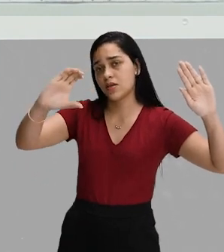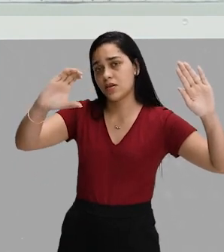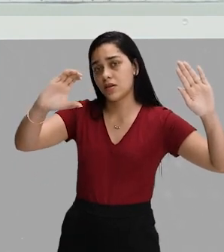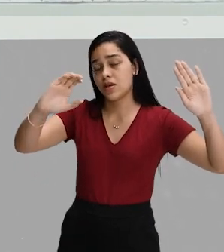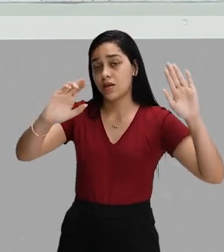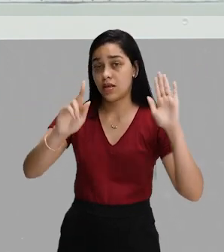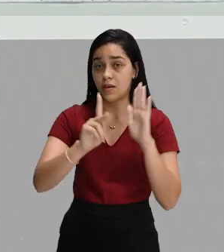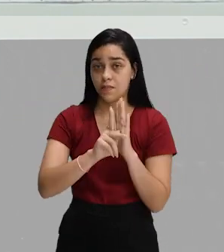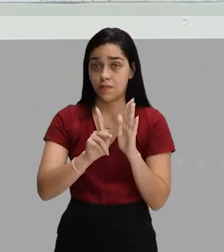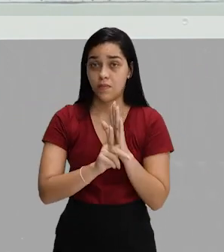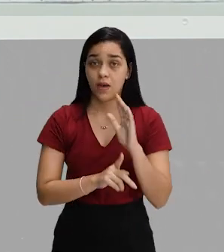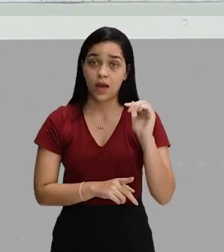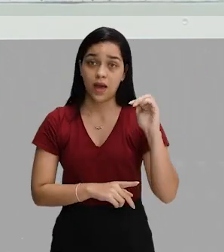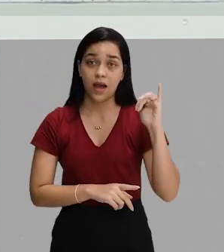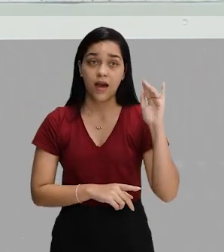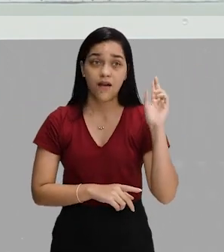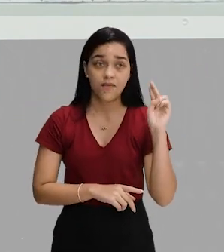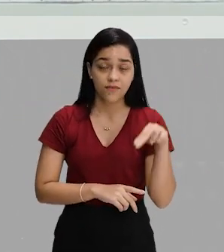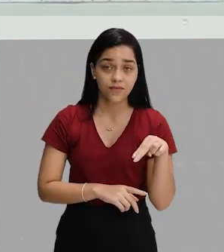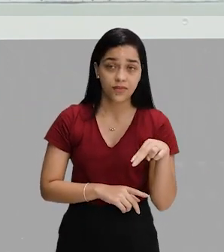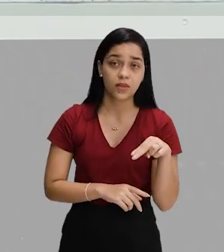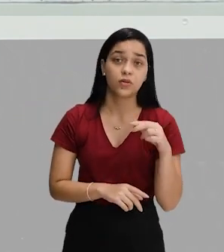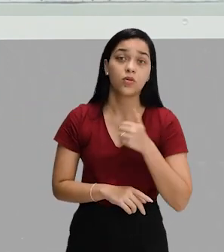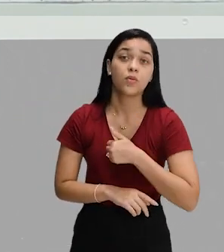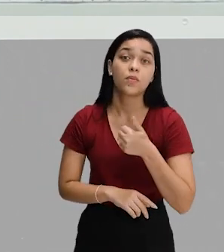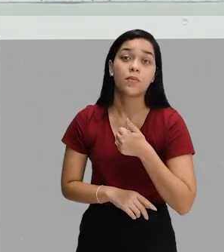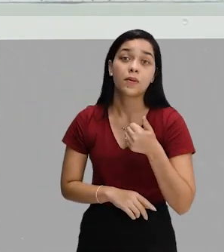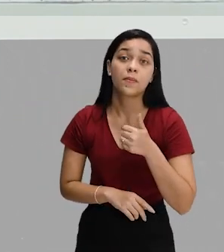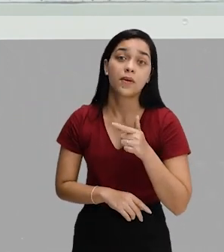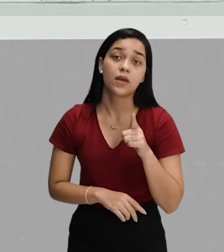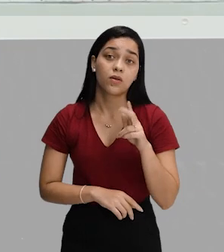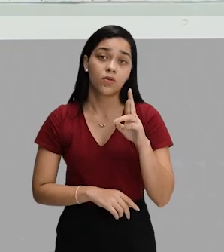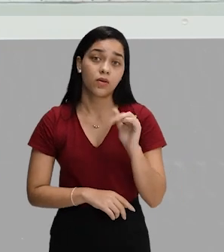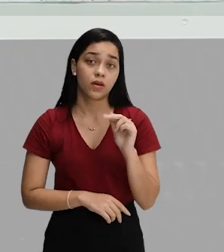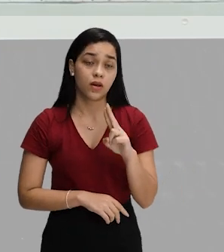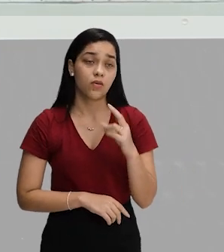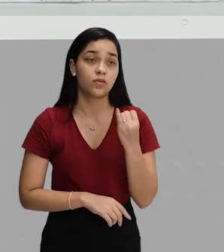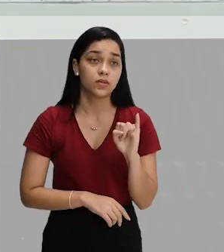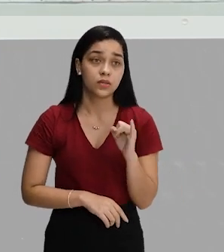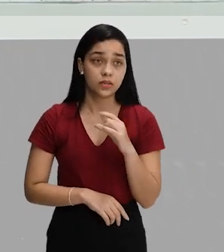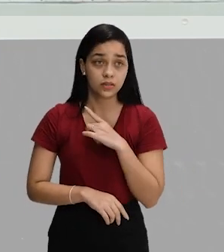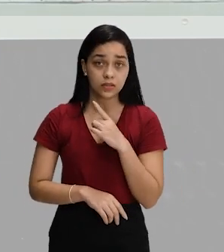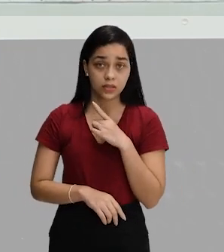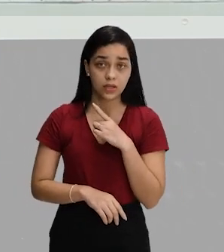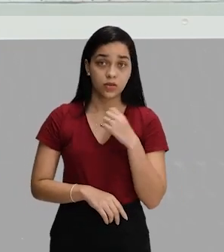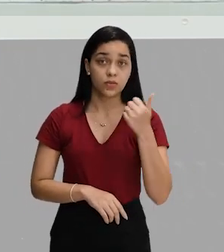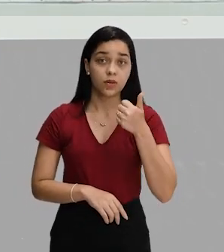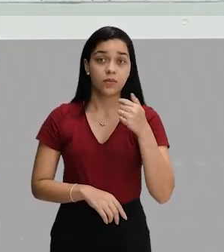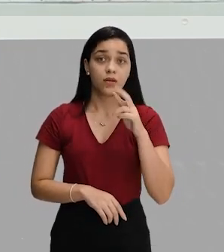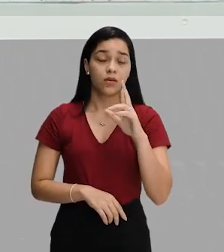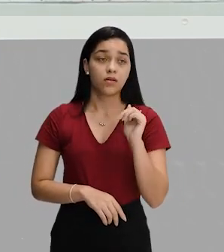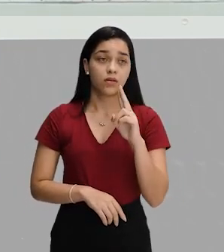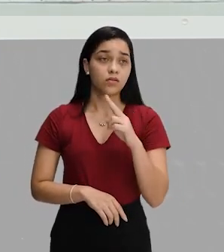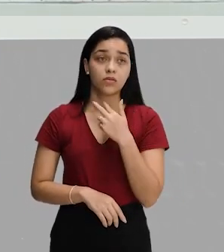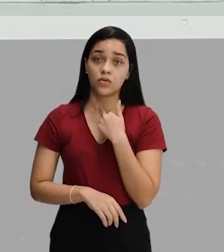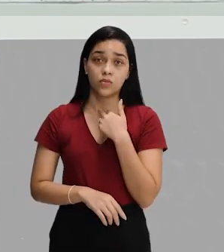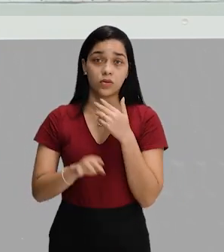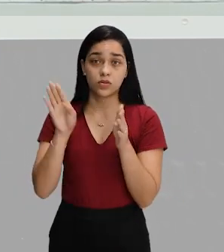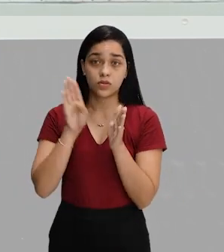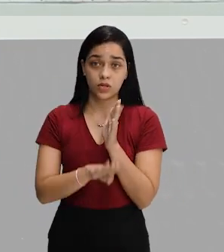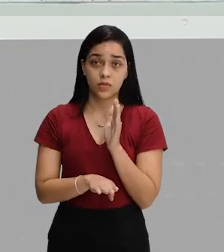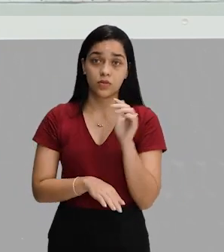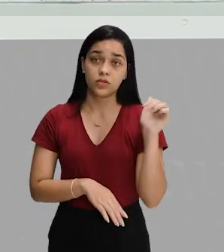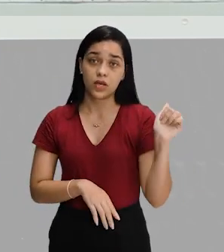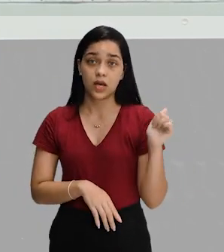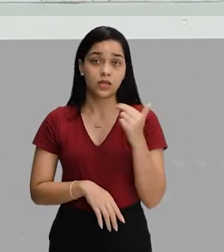uma função afim, uma função do primeiro grau. Se eu tirar isso aqui, vira do primeiro grau, então eu não posso tirar. Logo,